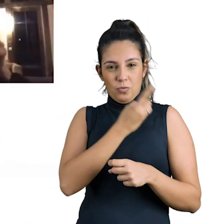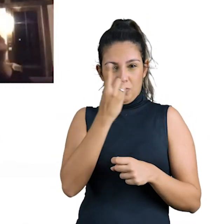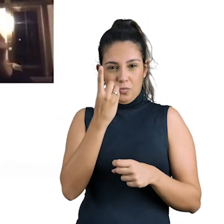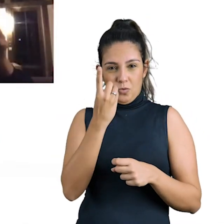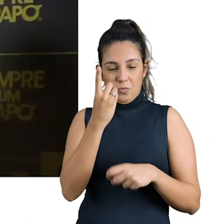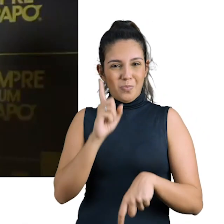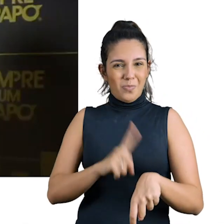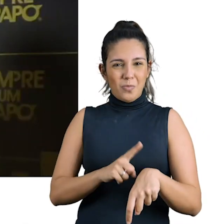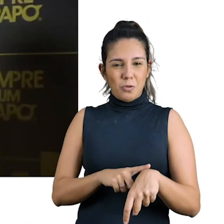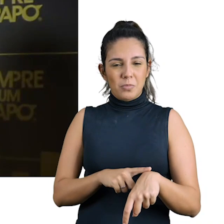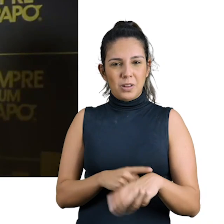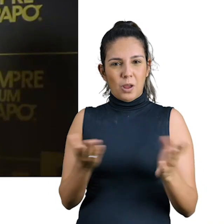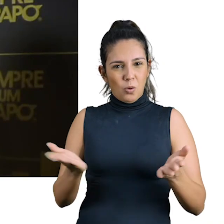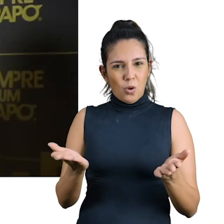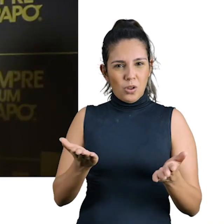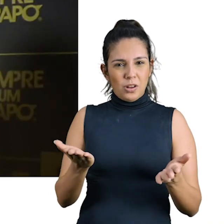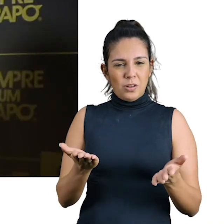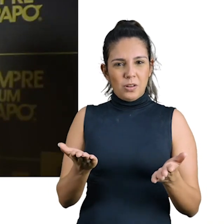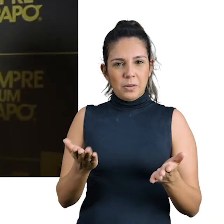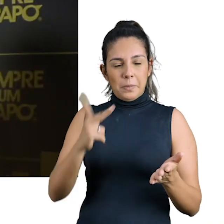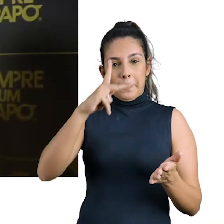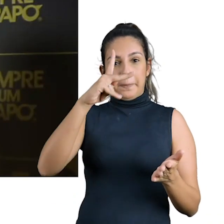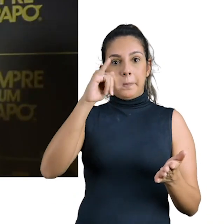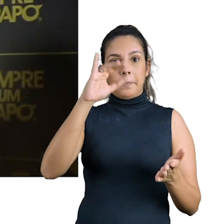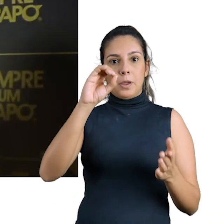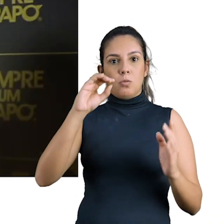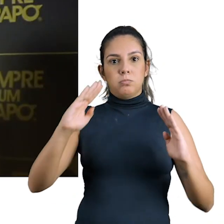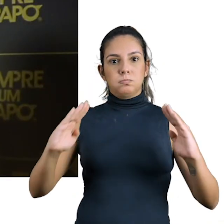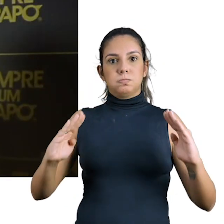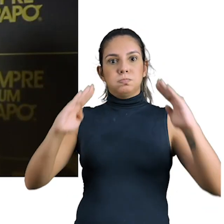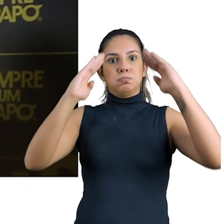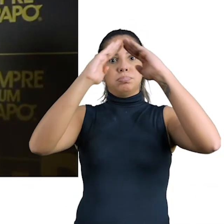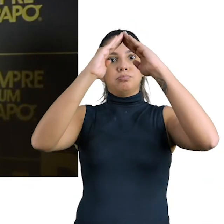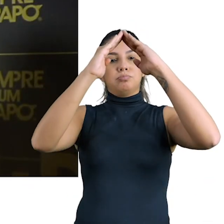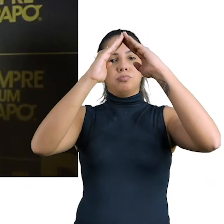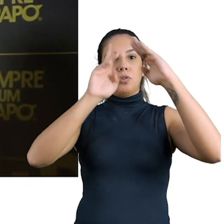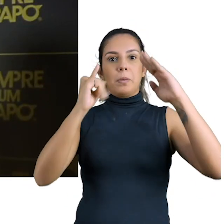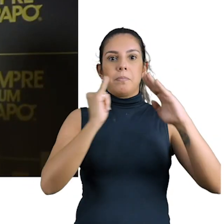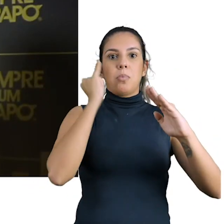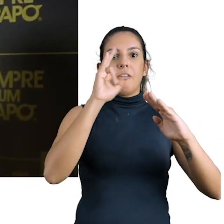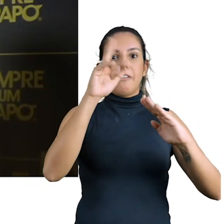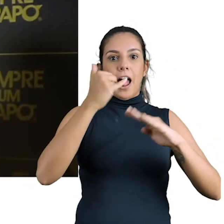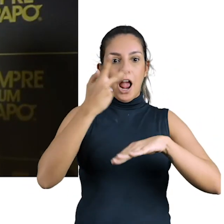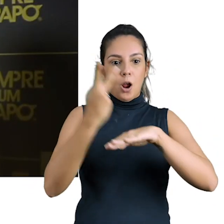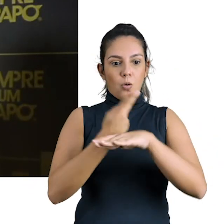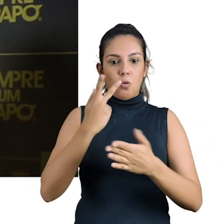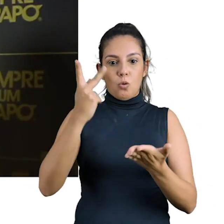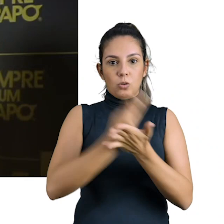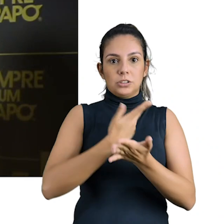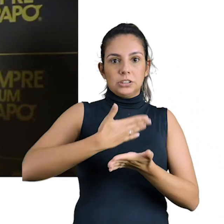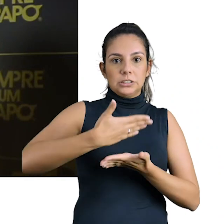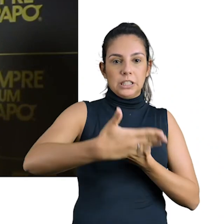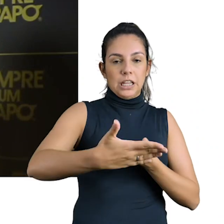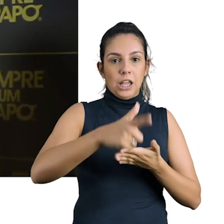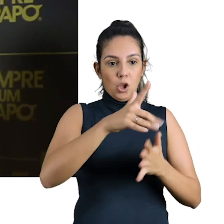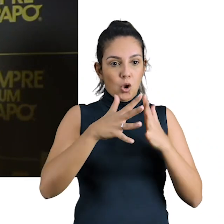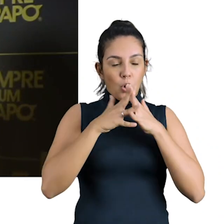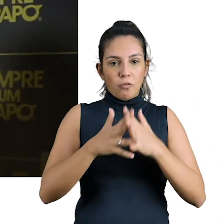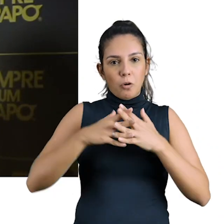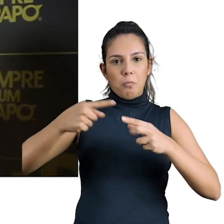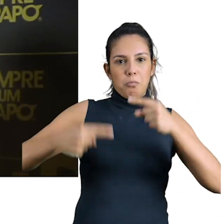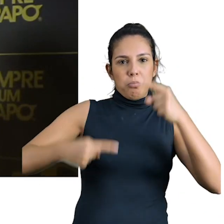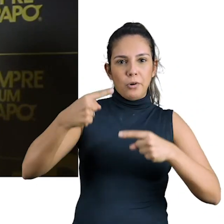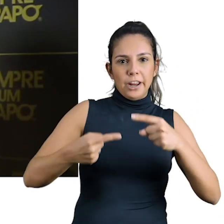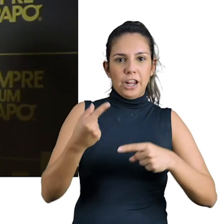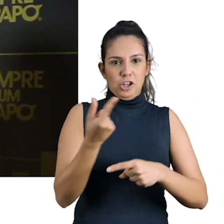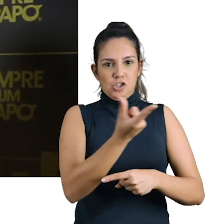um momento pico, crucial do que virá. Essa confusão feita entre